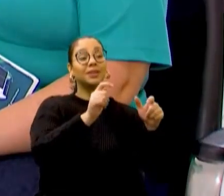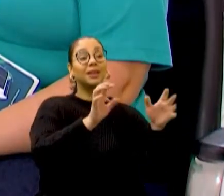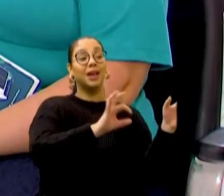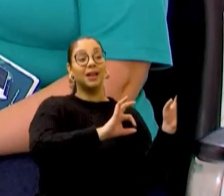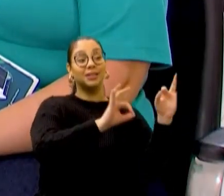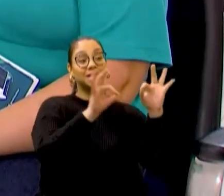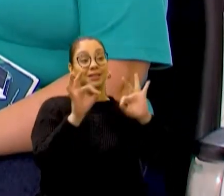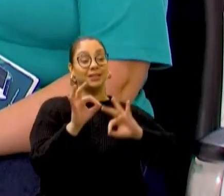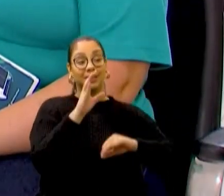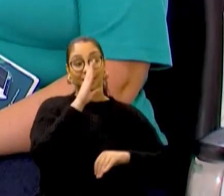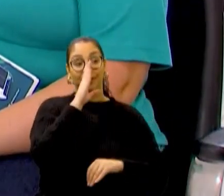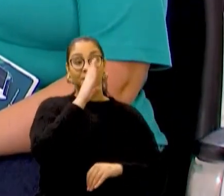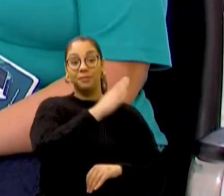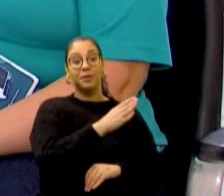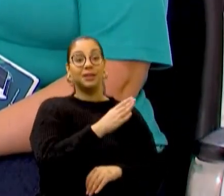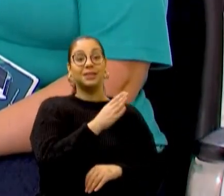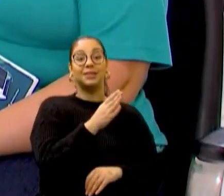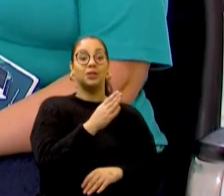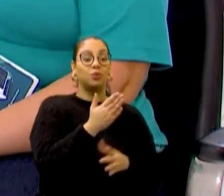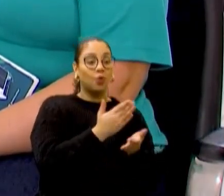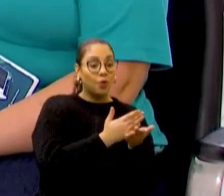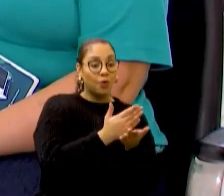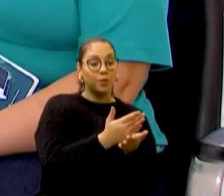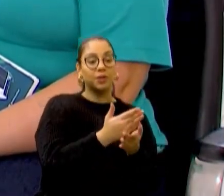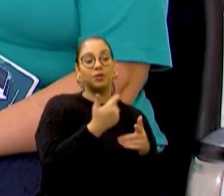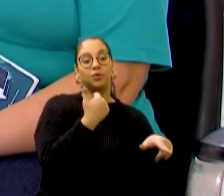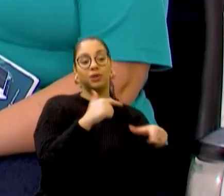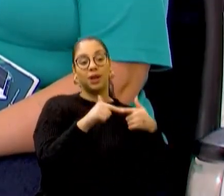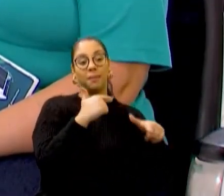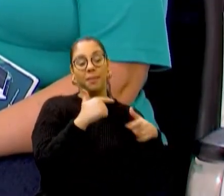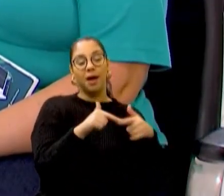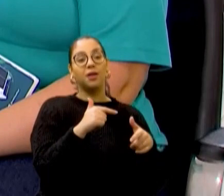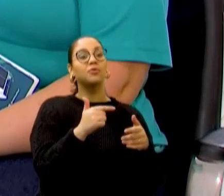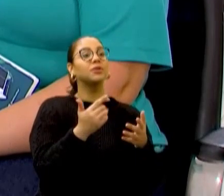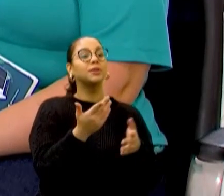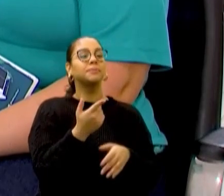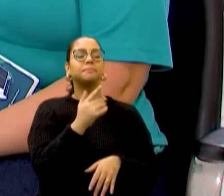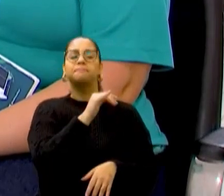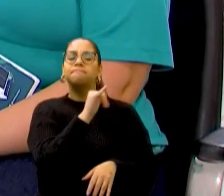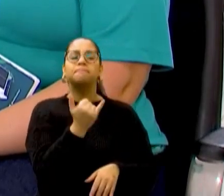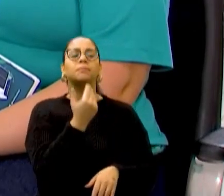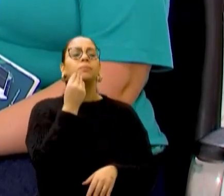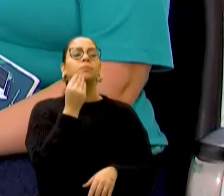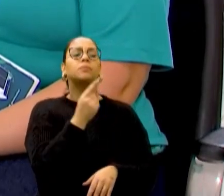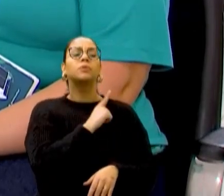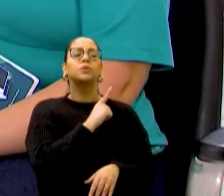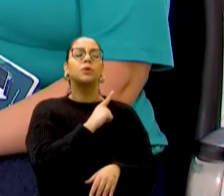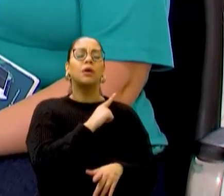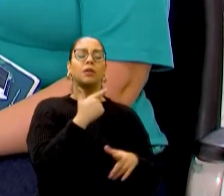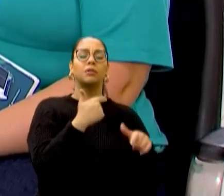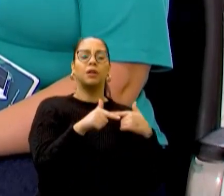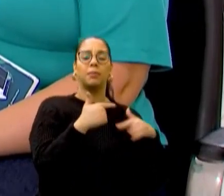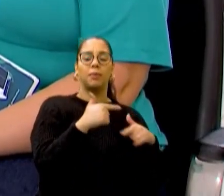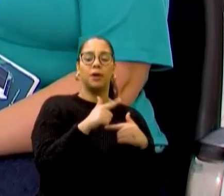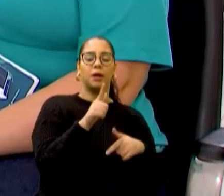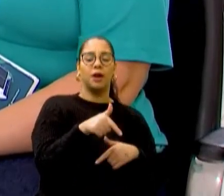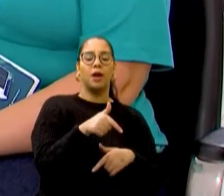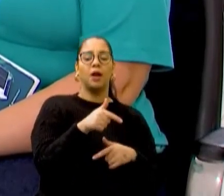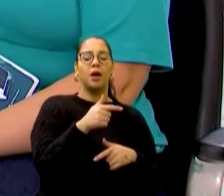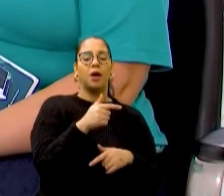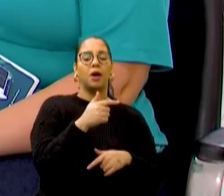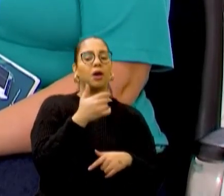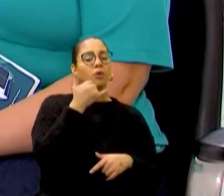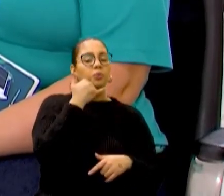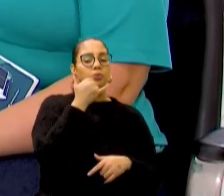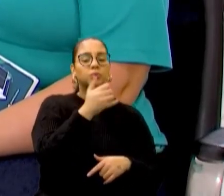para as pessoas que estão nos assistindo principalmente aquelas que estão iniciando no mercado de trabalho e que tem uma oportunidade de